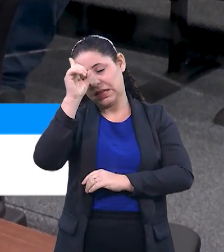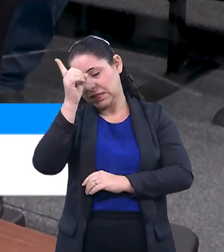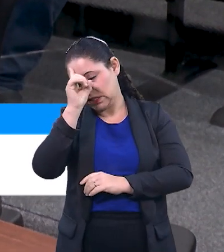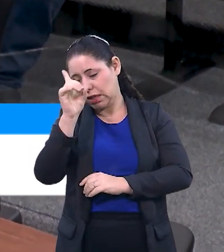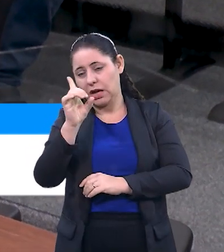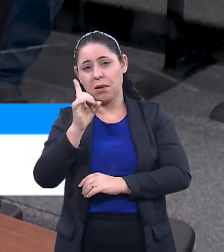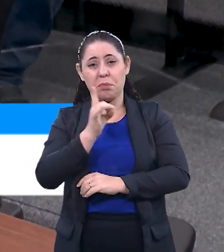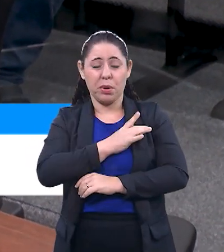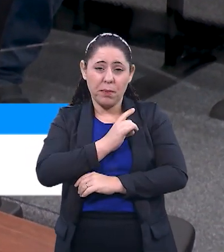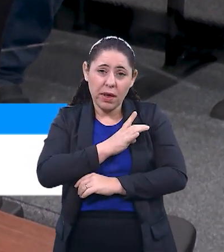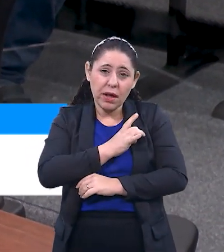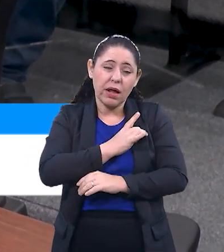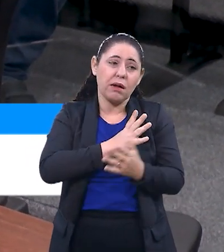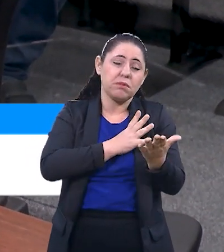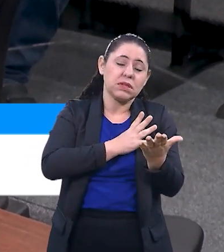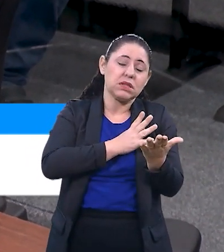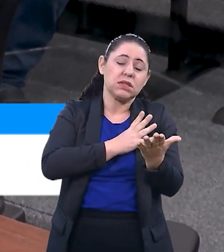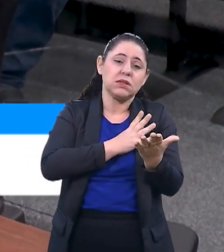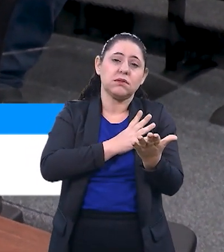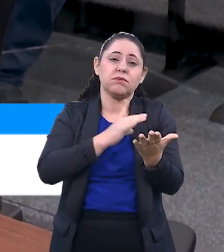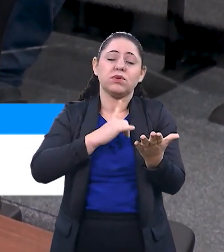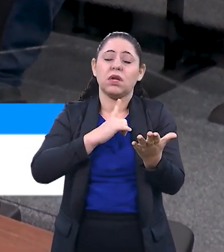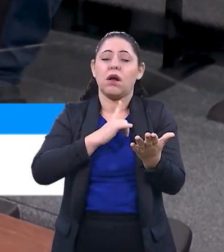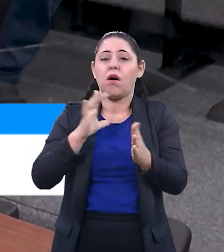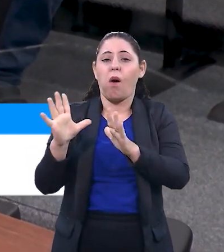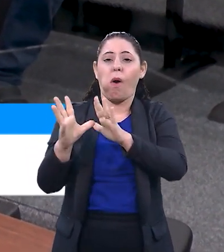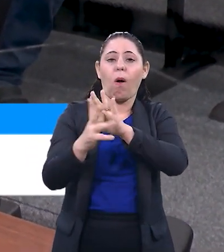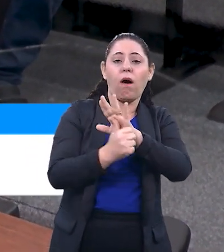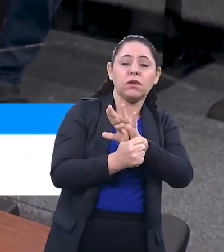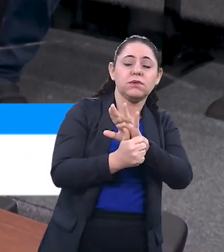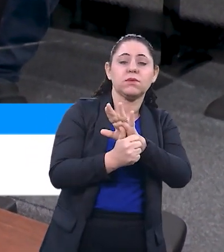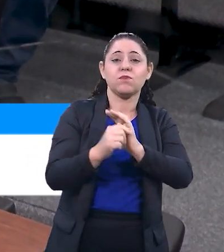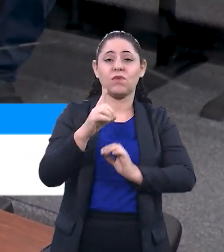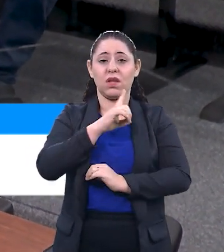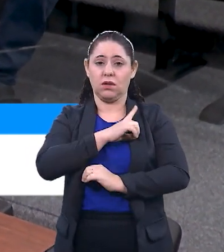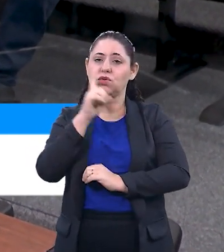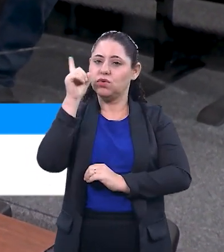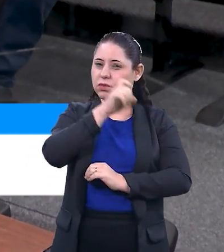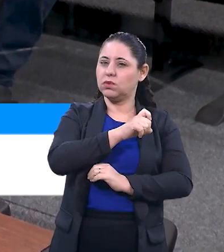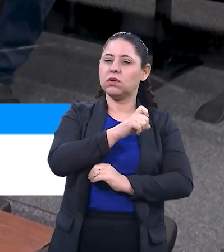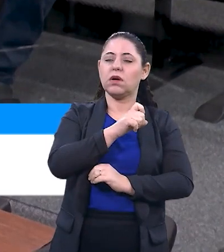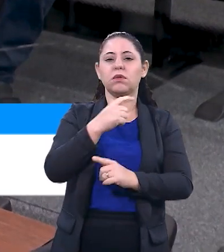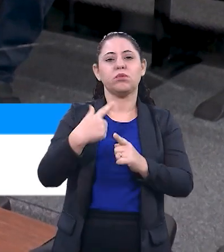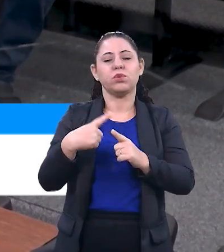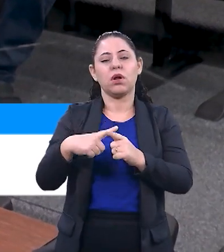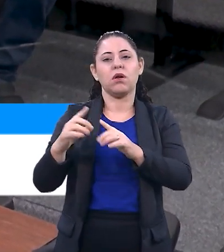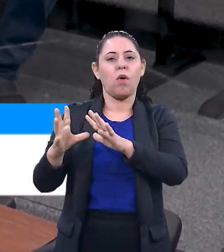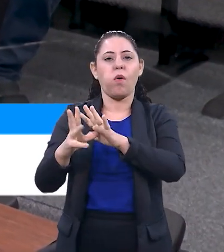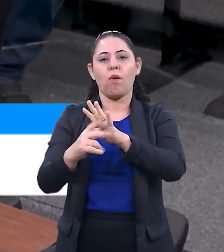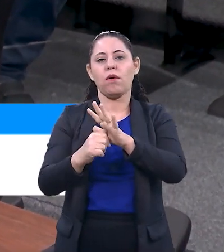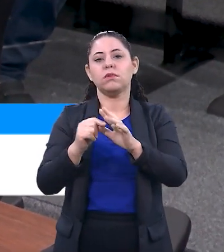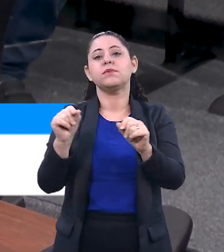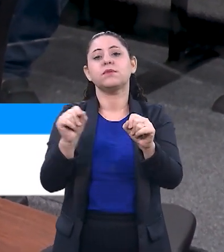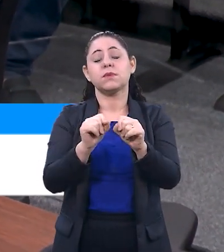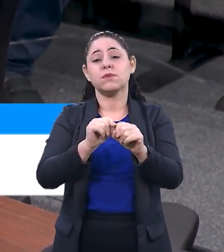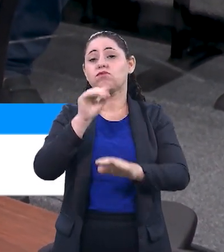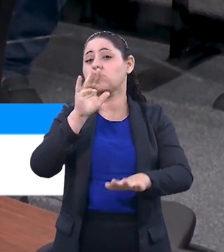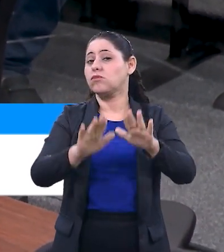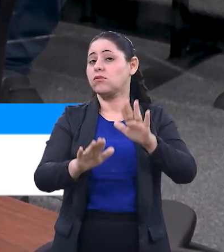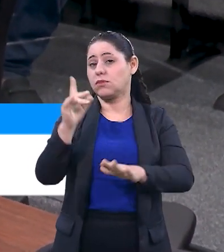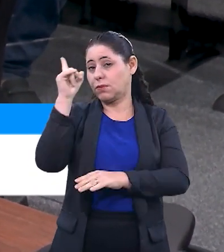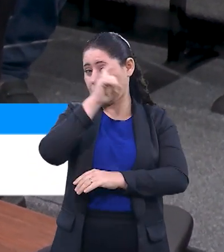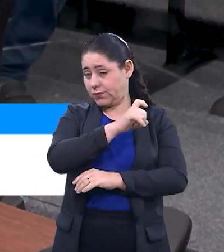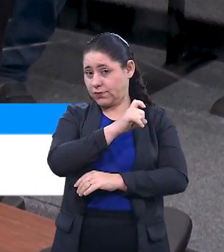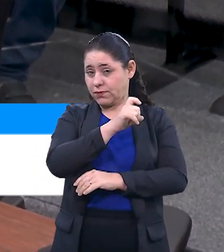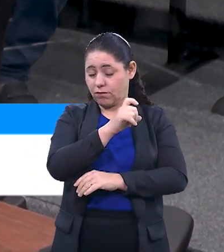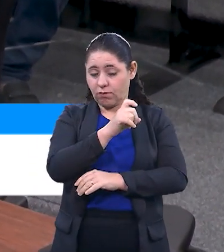polícia pela quantidade de bicicletas apreendidas, pelo volume de furto, a facilidade do furto e a quantidade apreendidas, e muitas